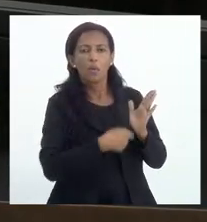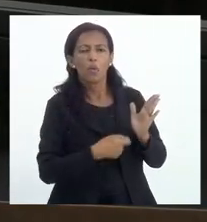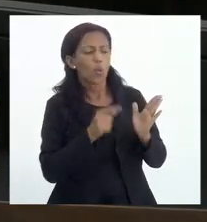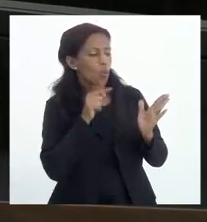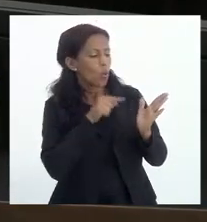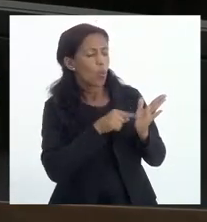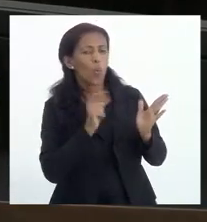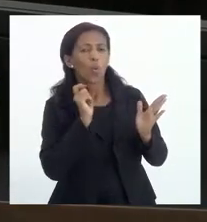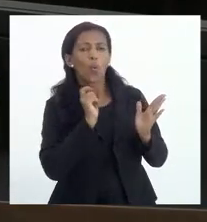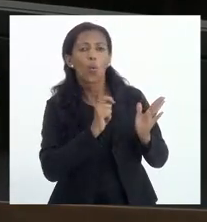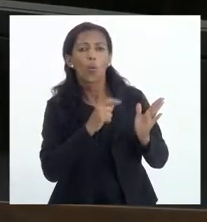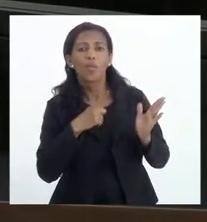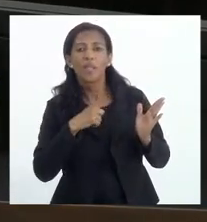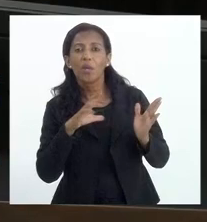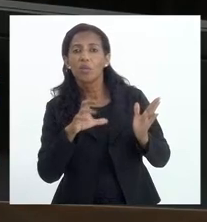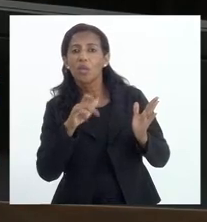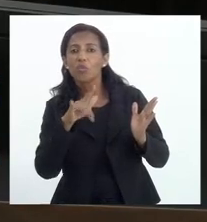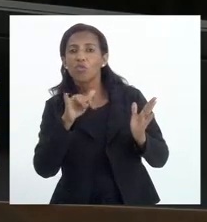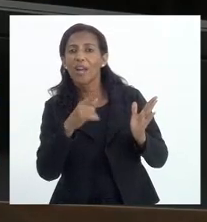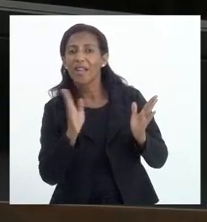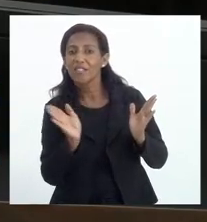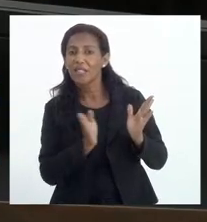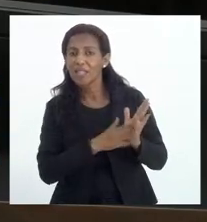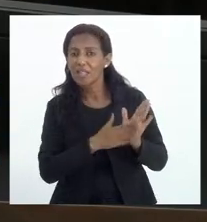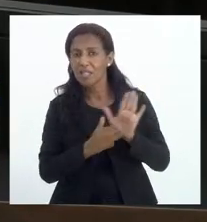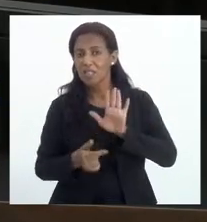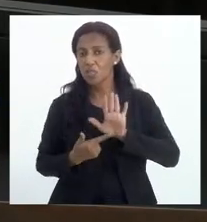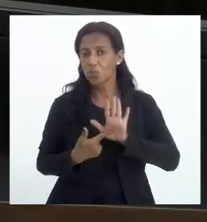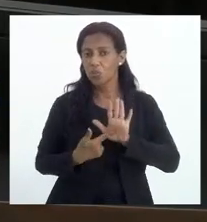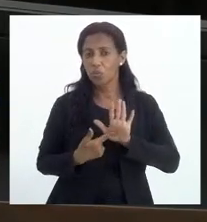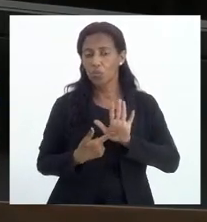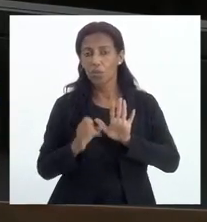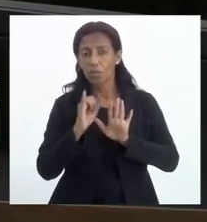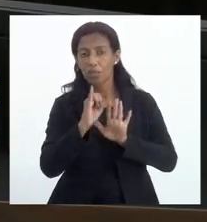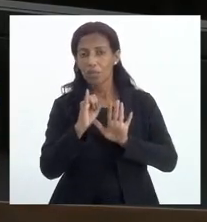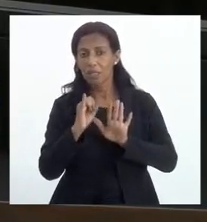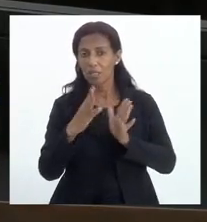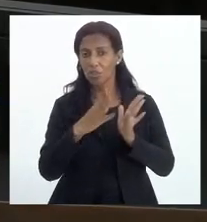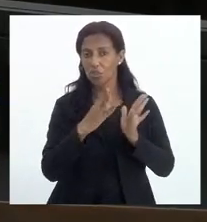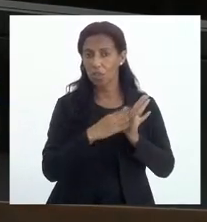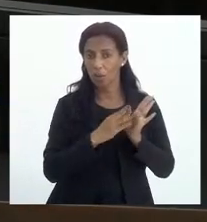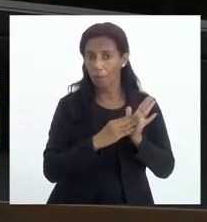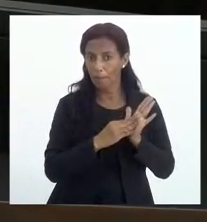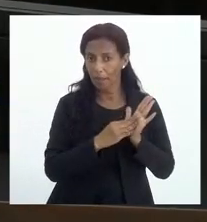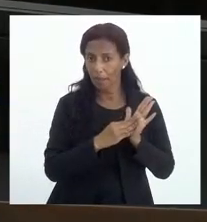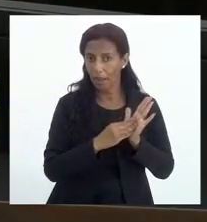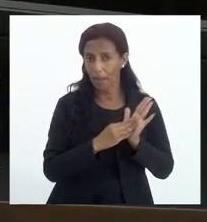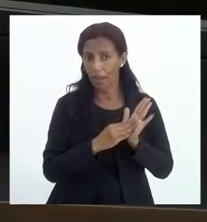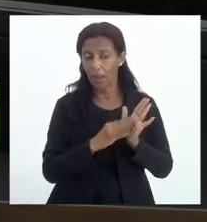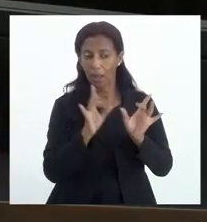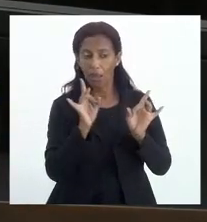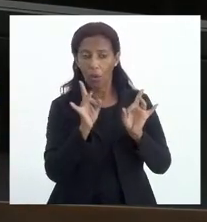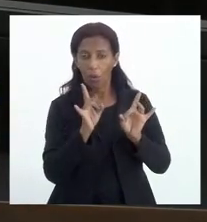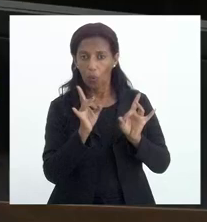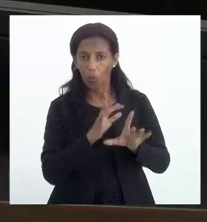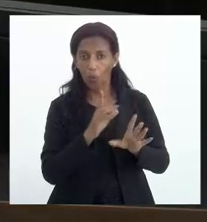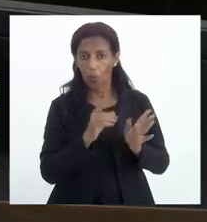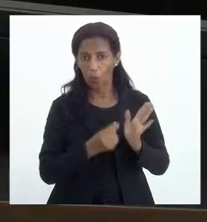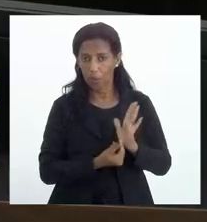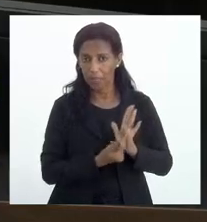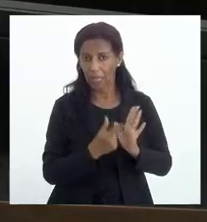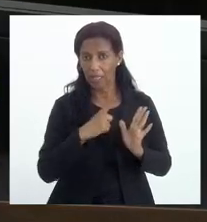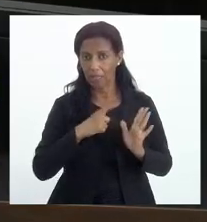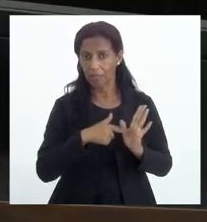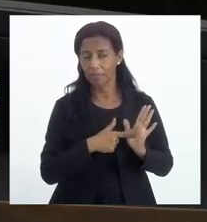tenho previsão de caixa é isso. Se a gente não pegar o que há disponível